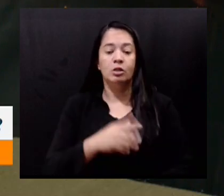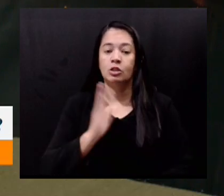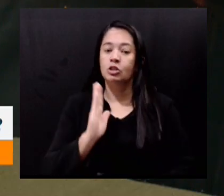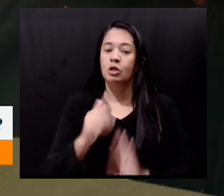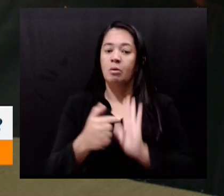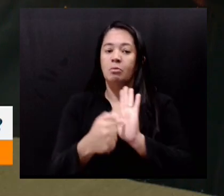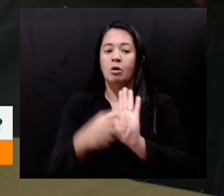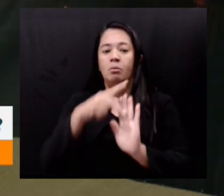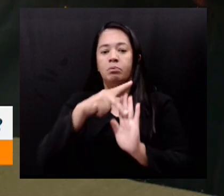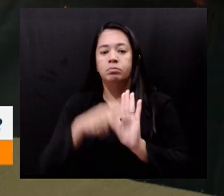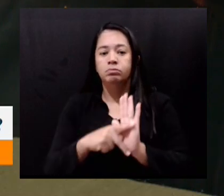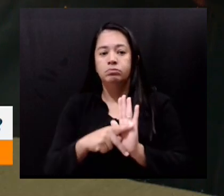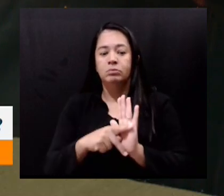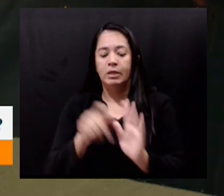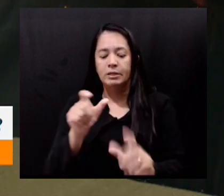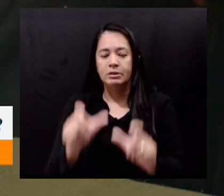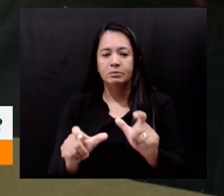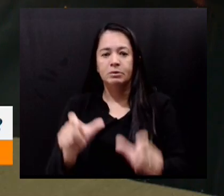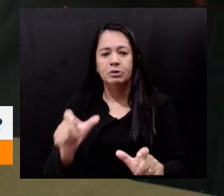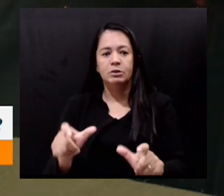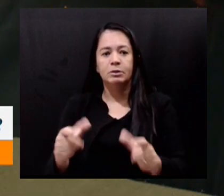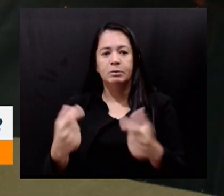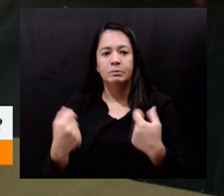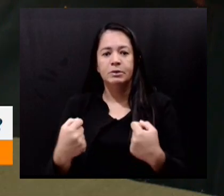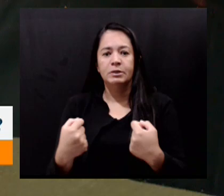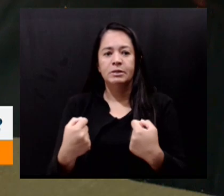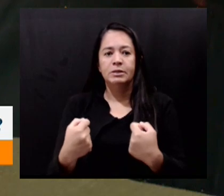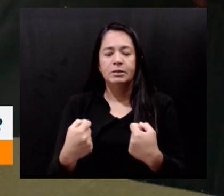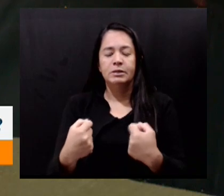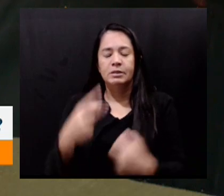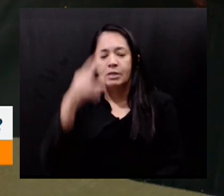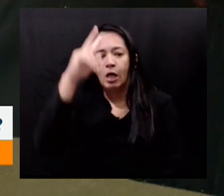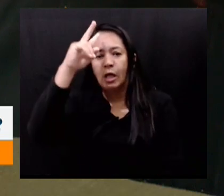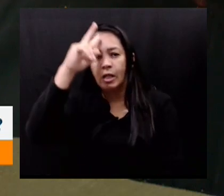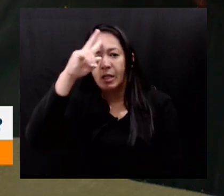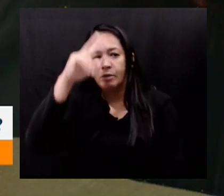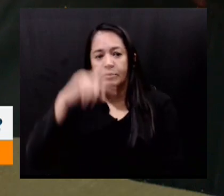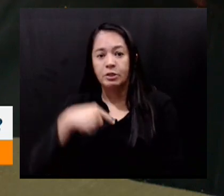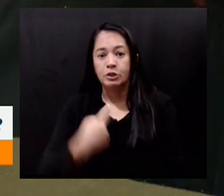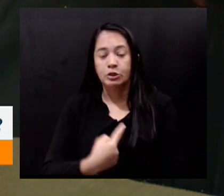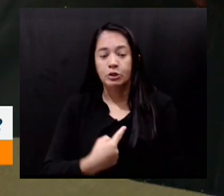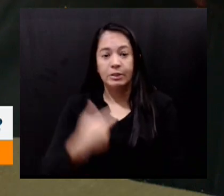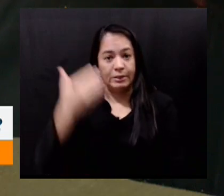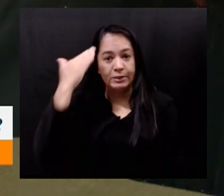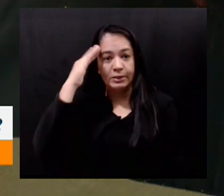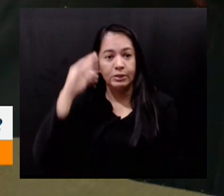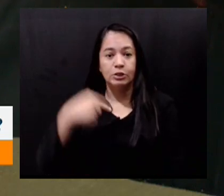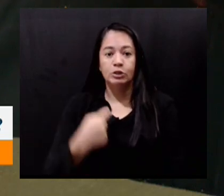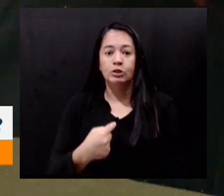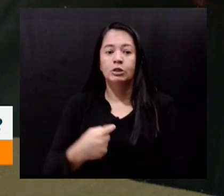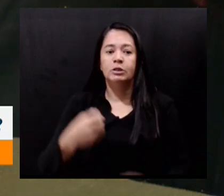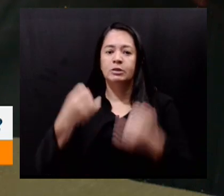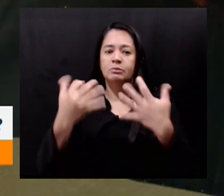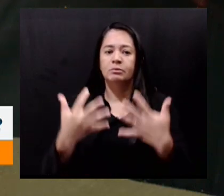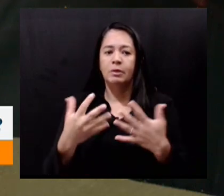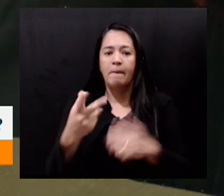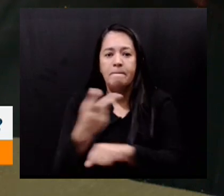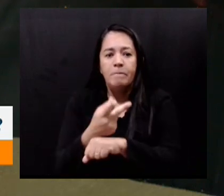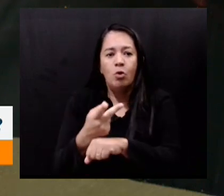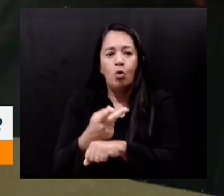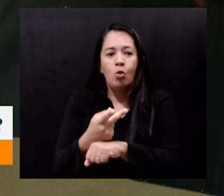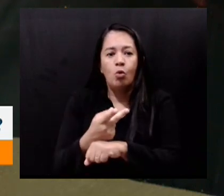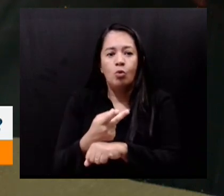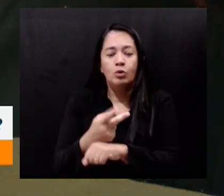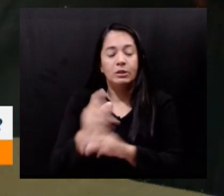façam, tenham uma lembrança do que nós estamos entendam o que nós estamos falando e tenham a lembrança, busquem, né, essa situação da Carol com